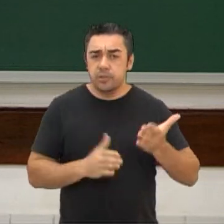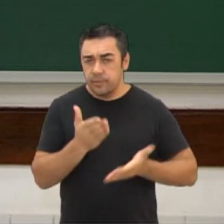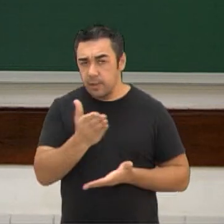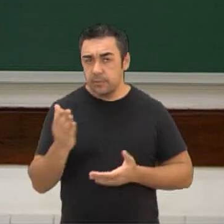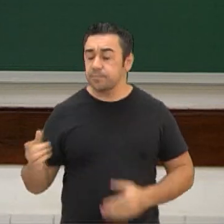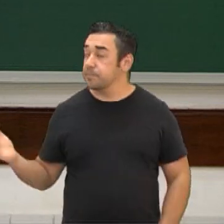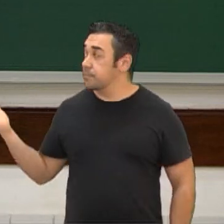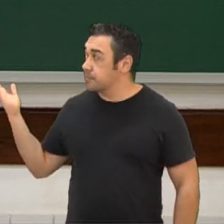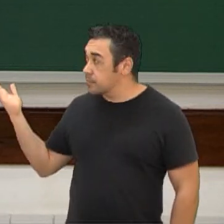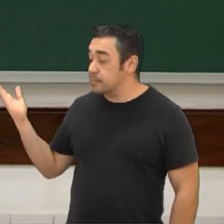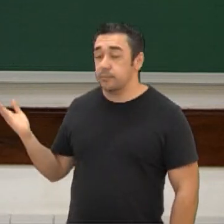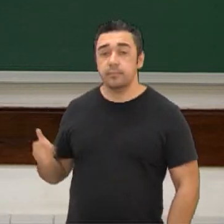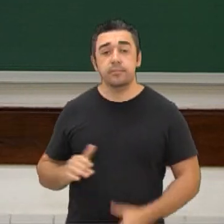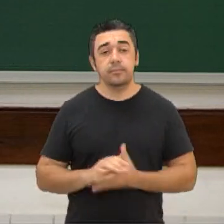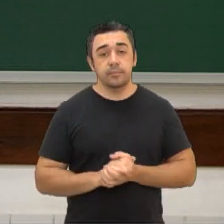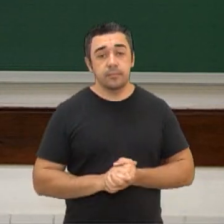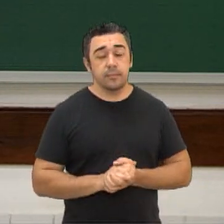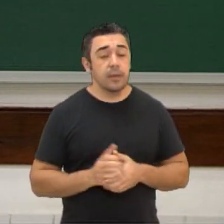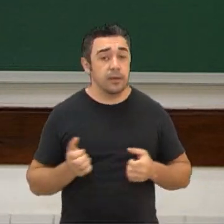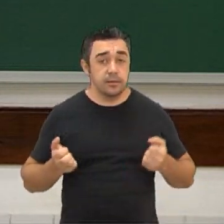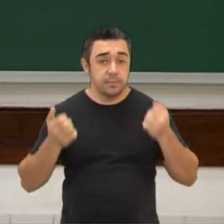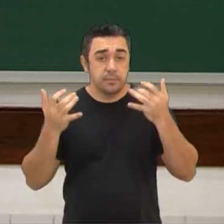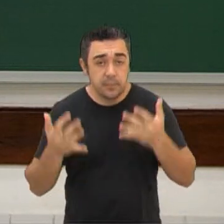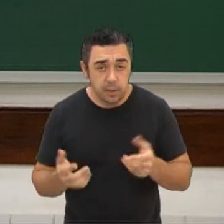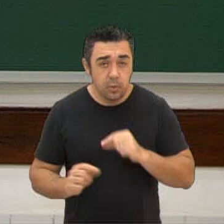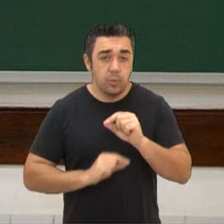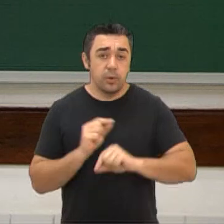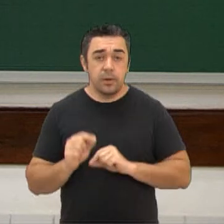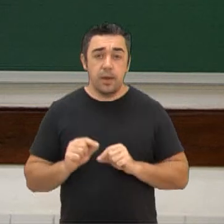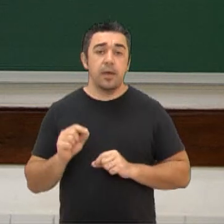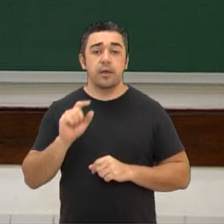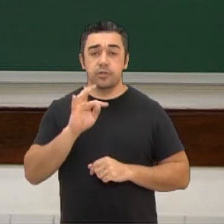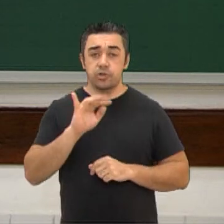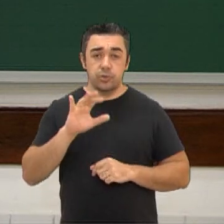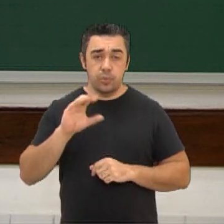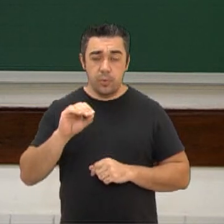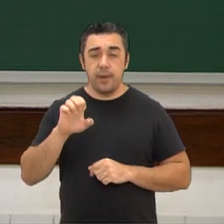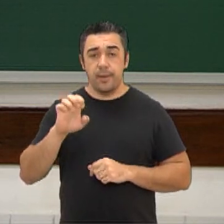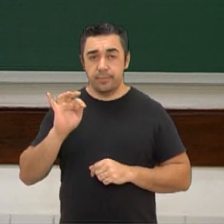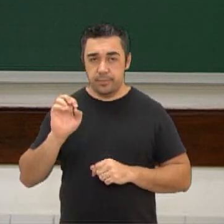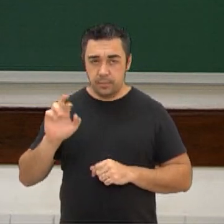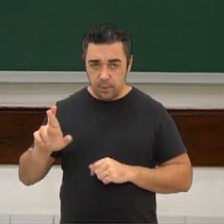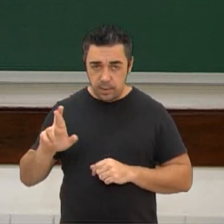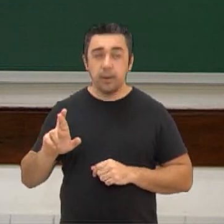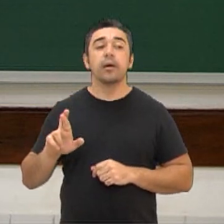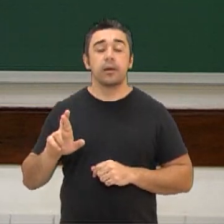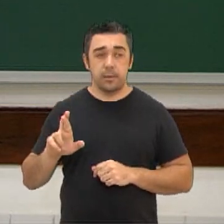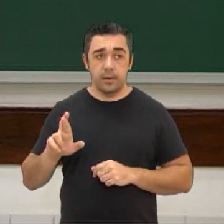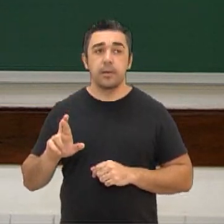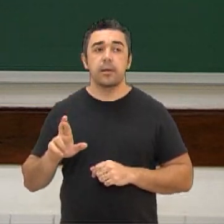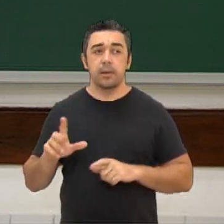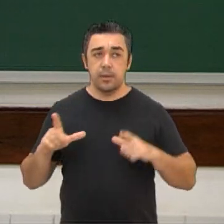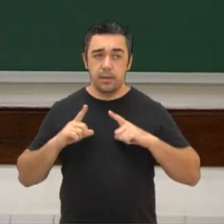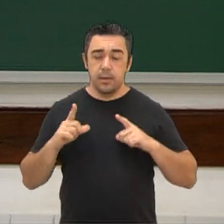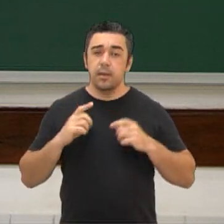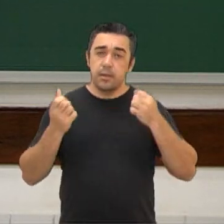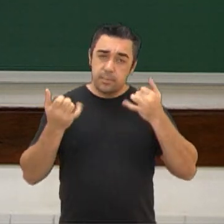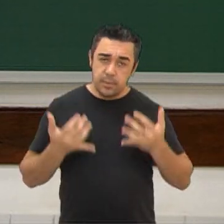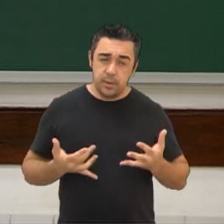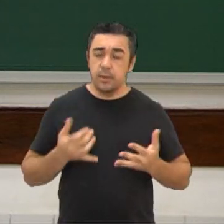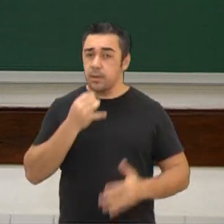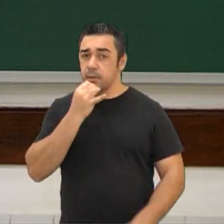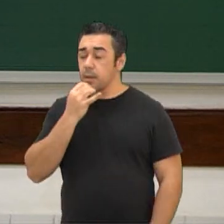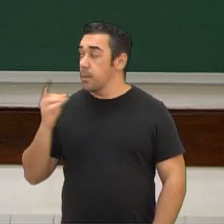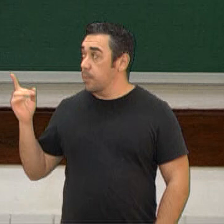está aqui na tela para vocês. Fala um pouquinho sobre os tioéteres, certo? Aí eu tenho um